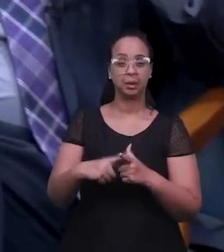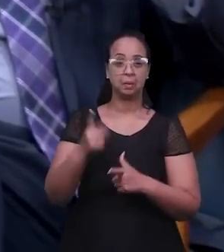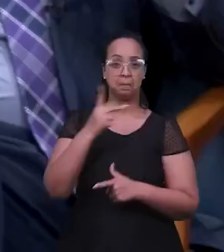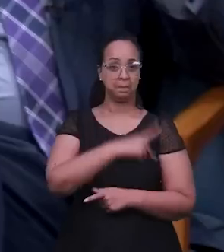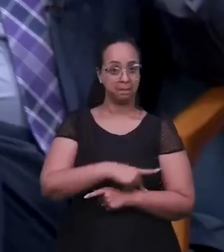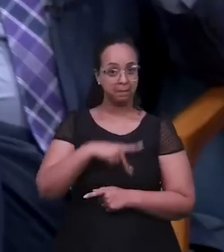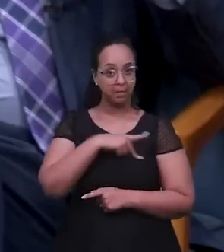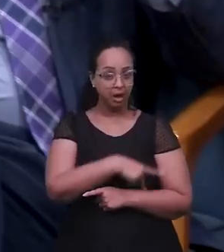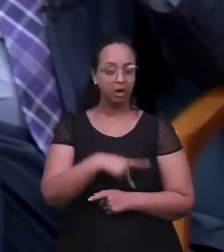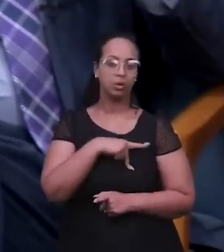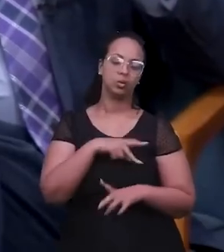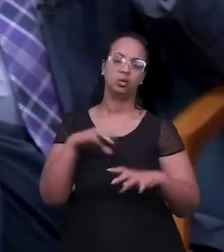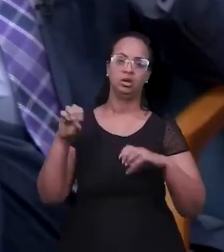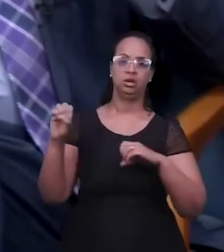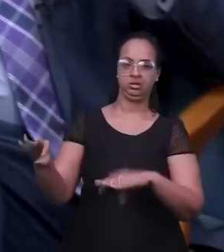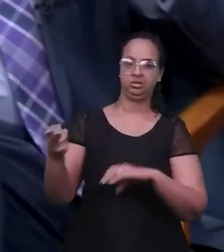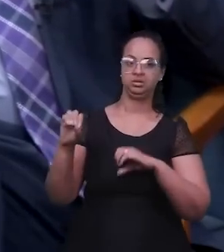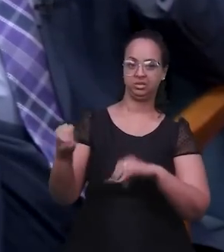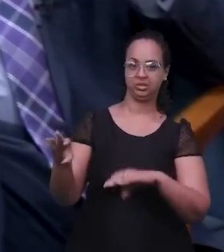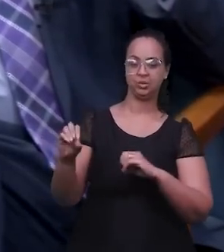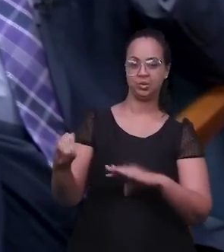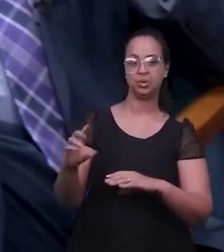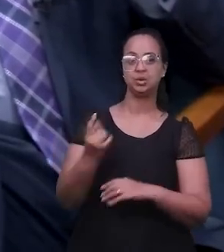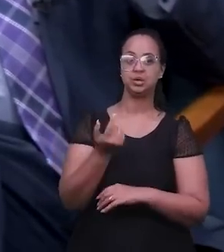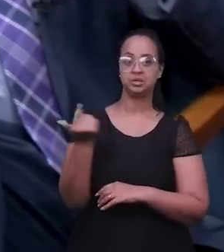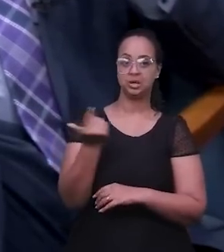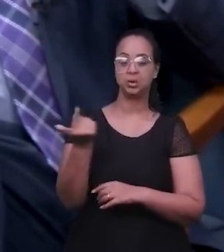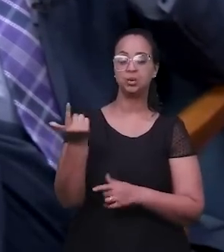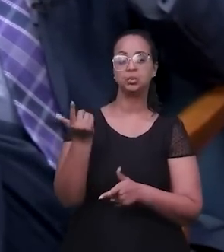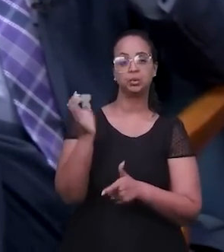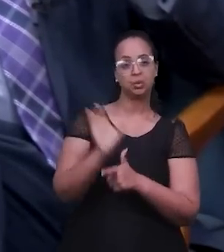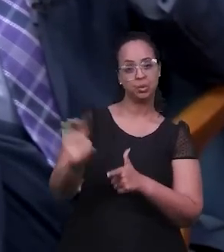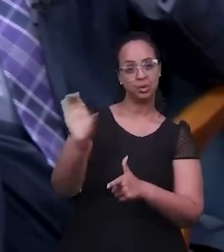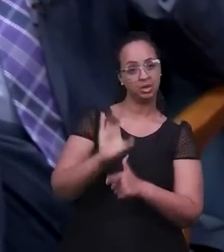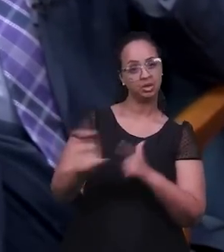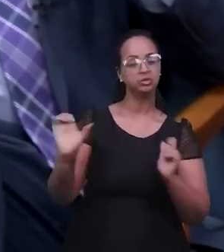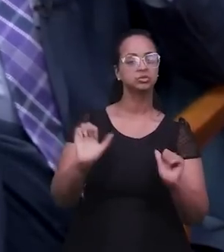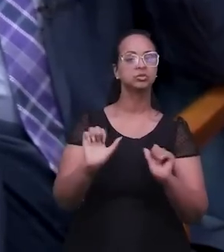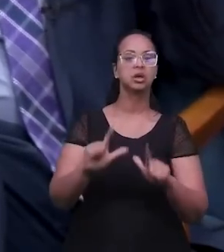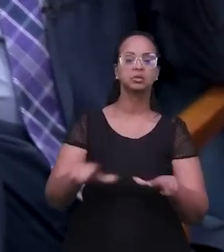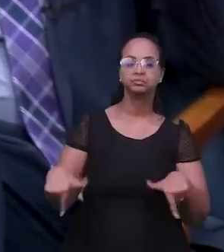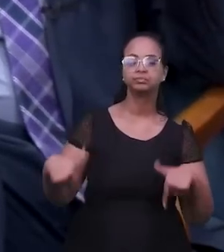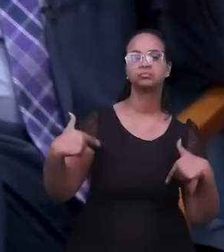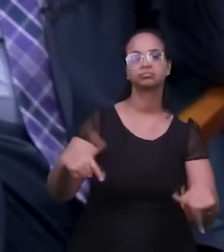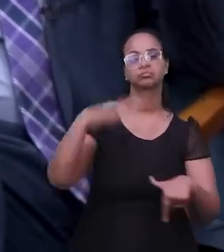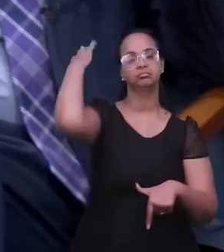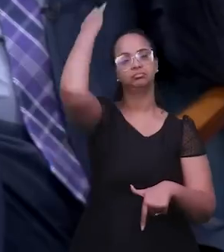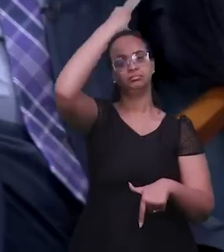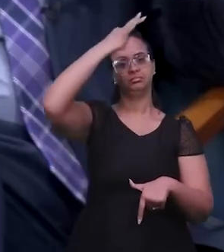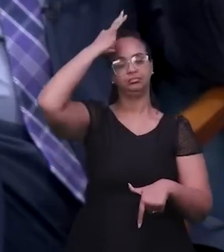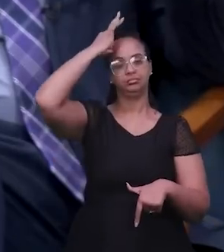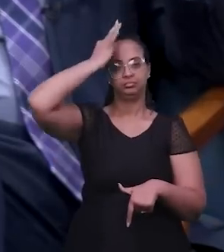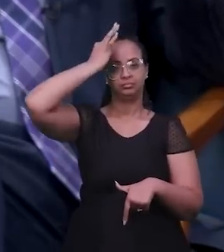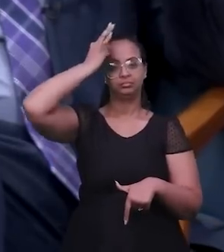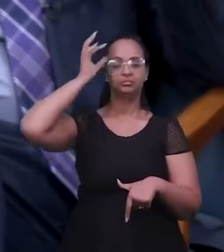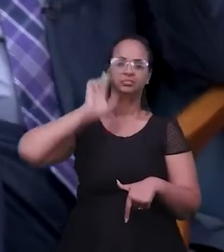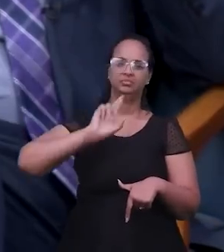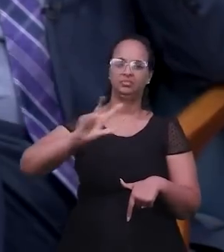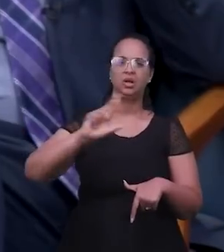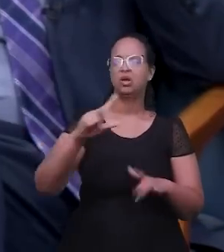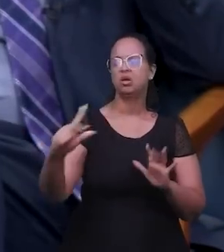ministério, naquilo que Paulo ensina aqui na segunda carta aos Coríntios, é uma operação do